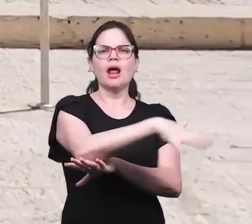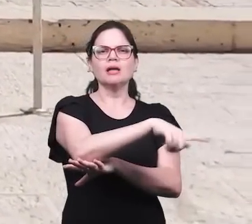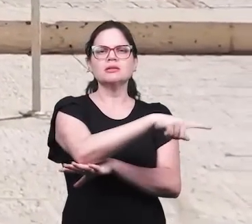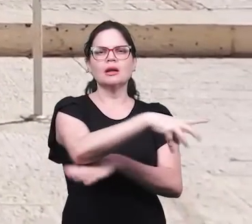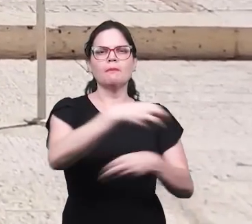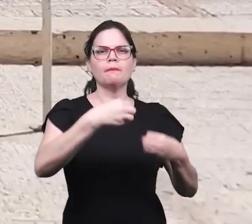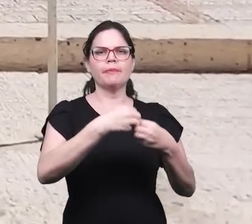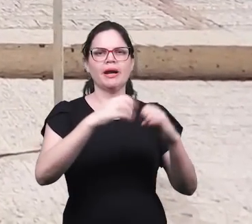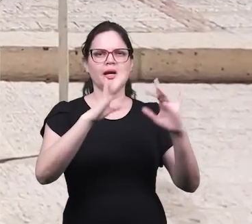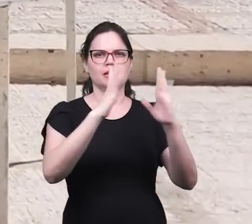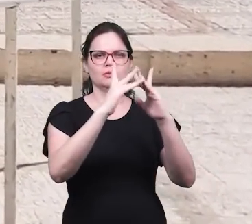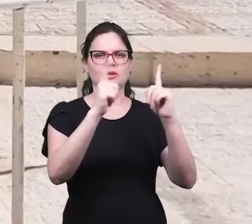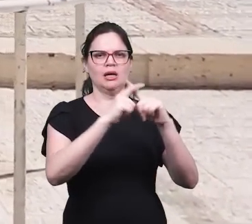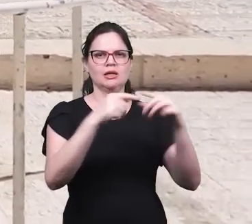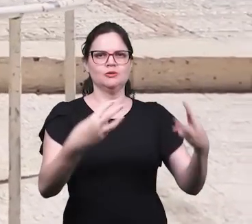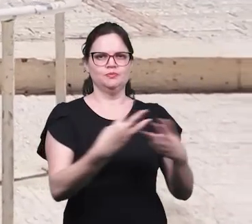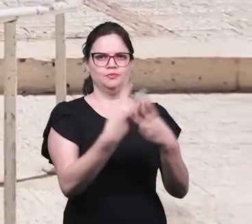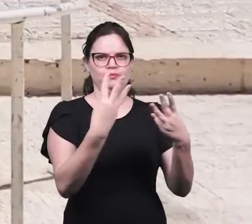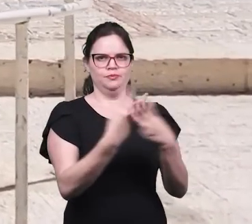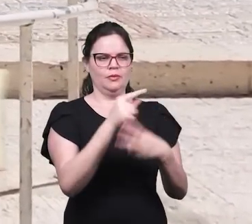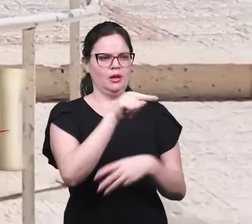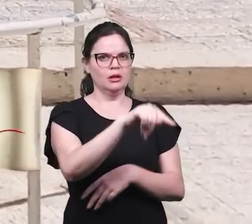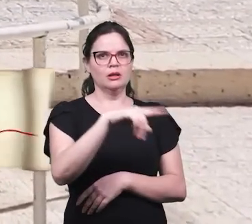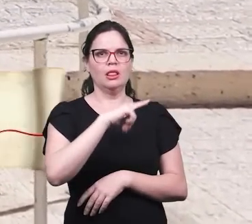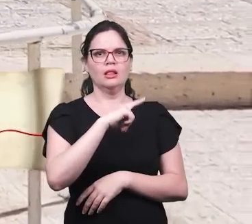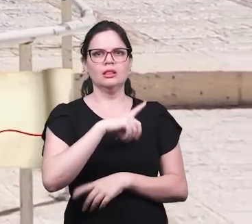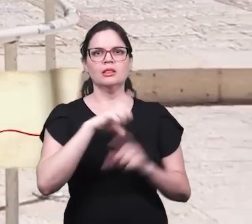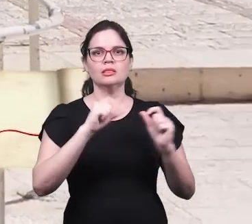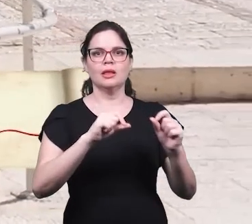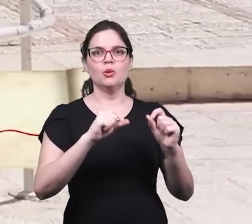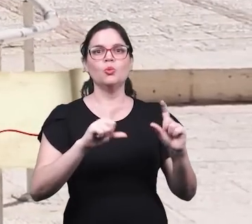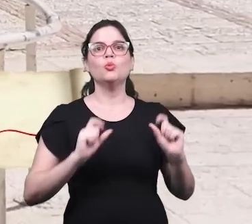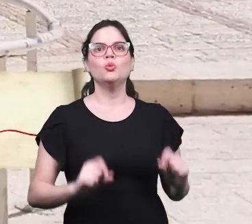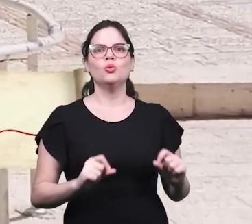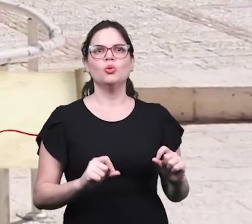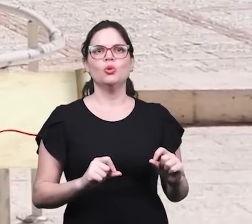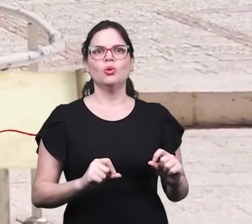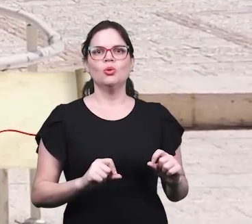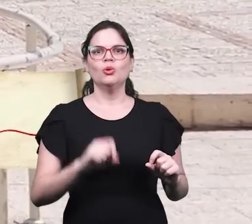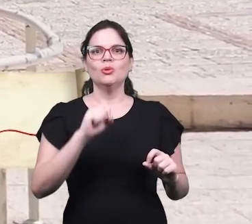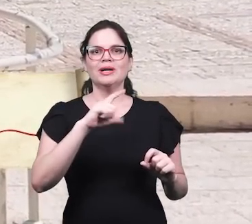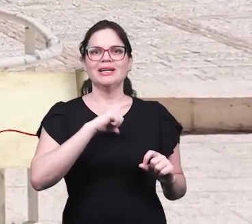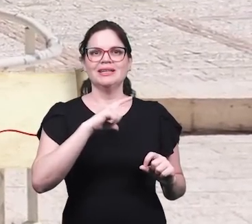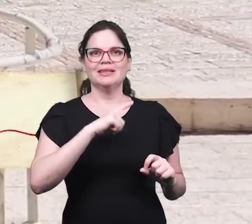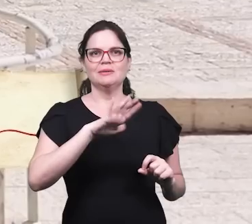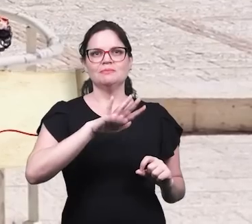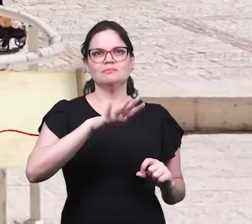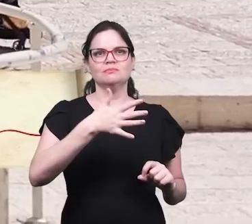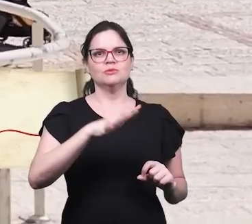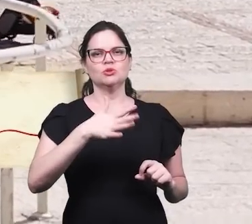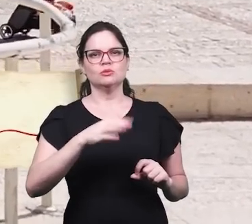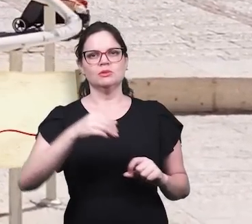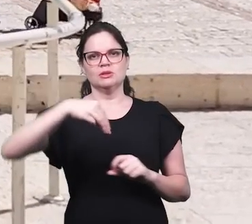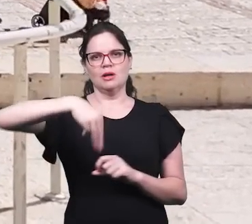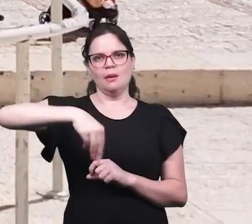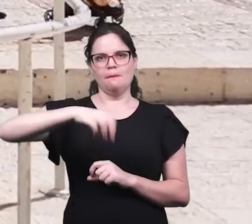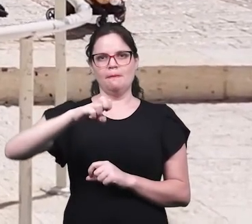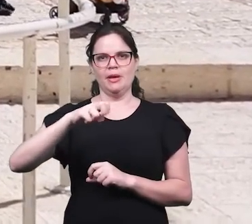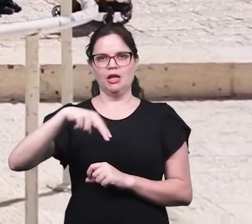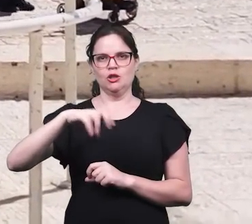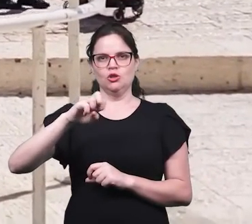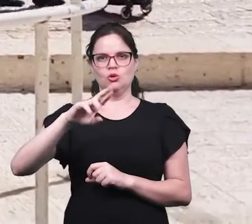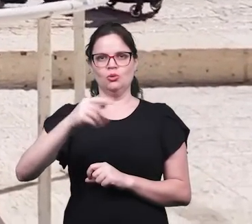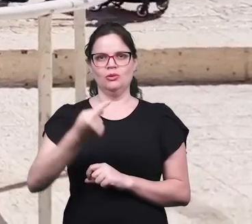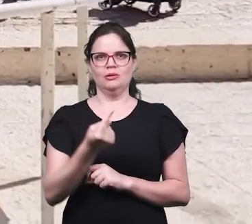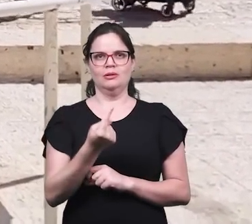sinagoga Urva, tem lá uma menorá de 43 quilos de ouro, vocês vão ver a imagem